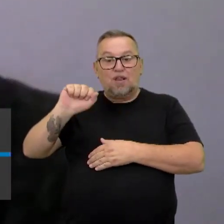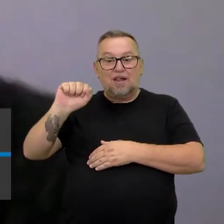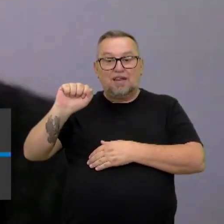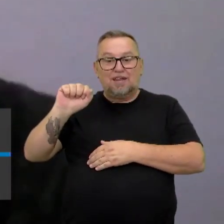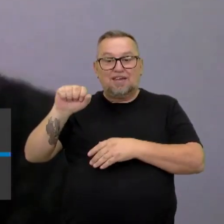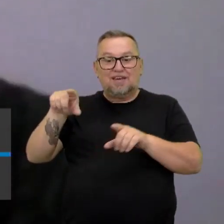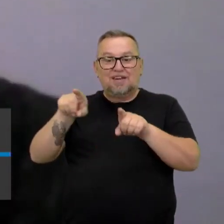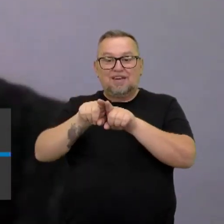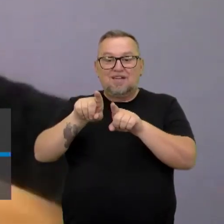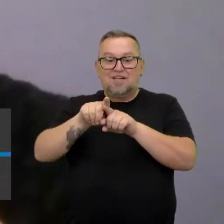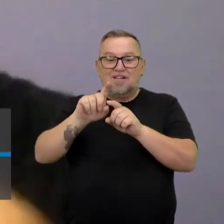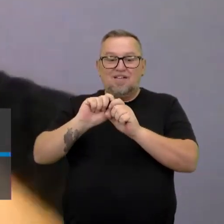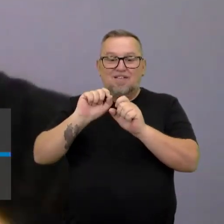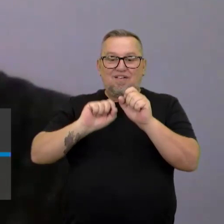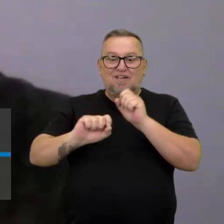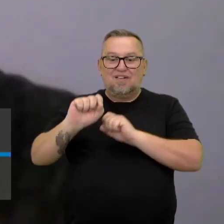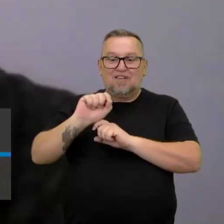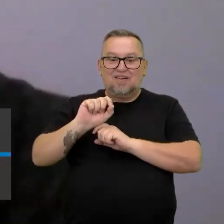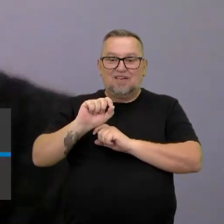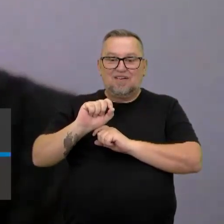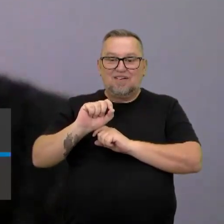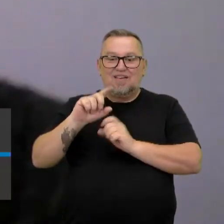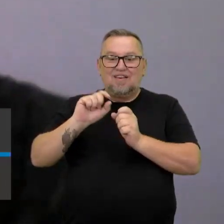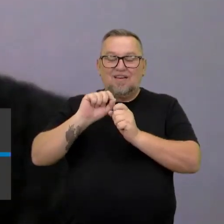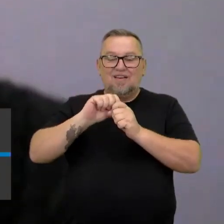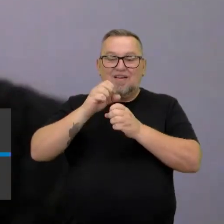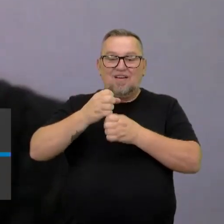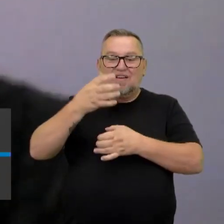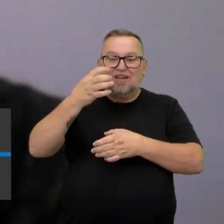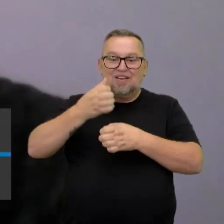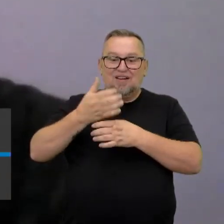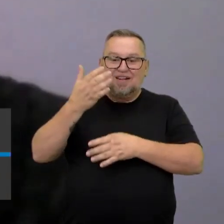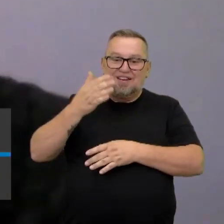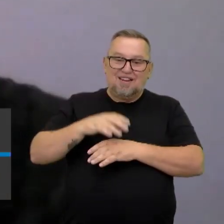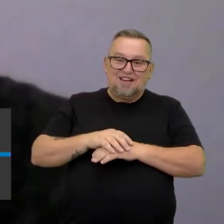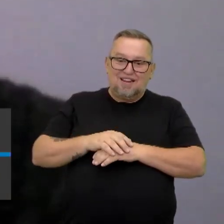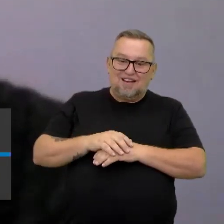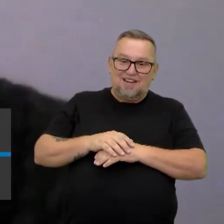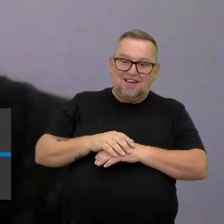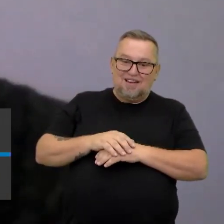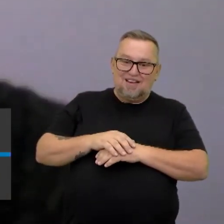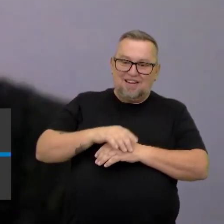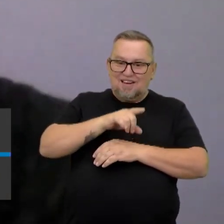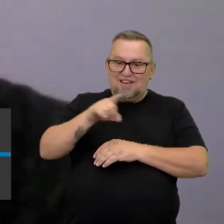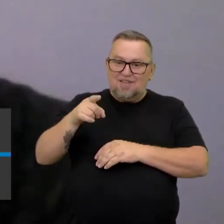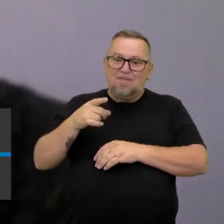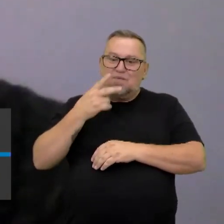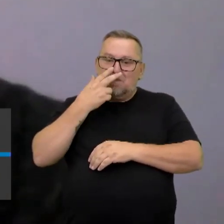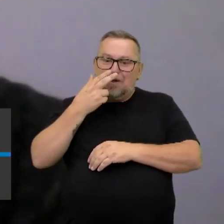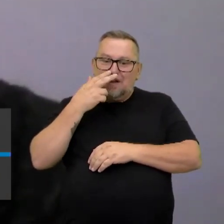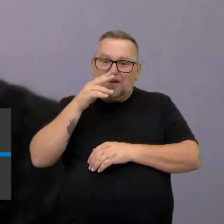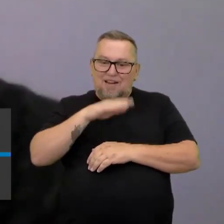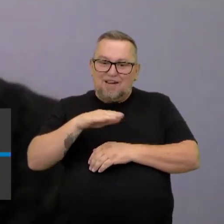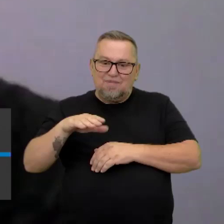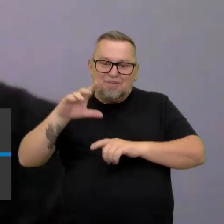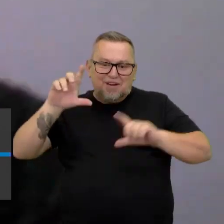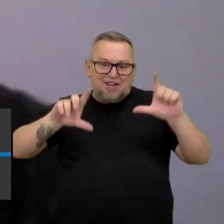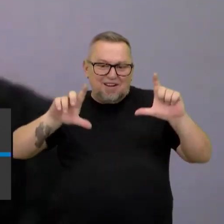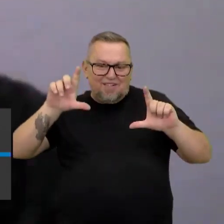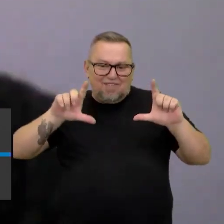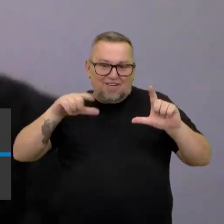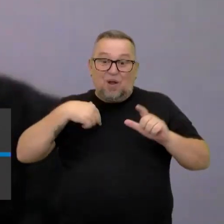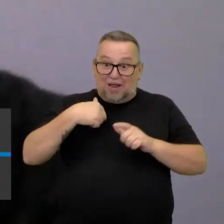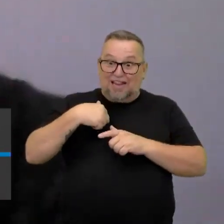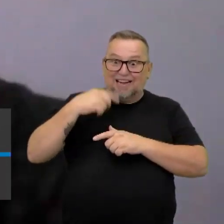que cruzou comigo aí, ó, no portão de casa colocando lixo. Ele falou assim: Ei, você parece aquele menino da TV. Eu falei: